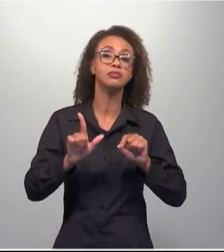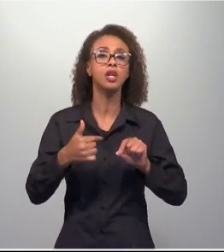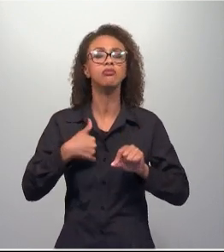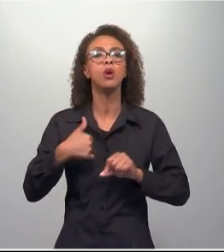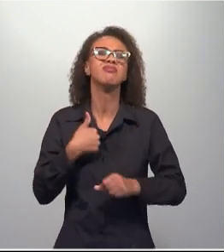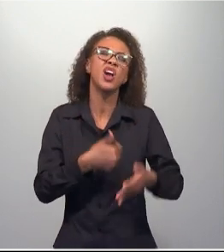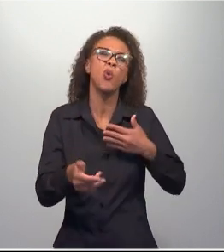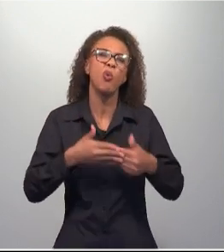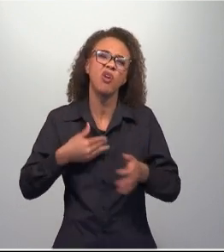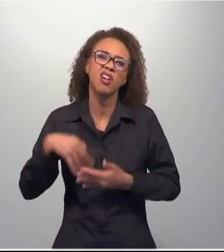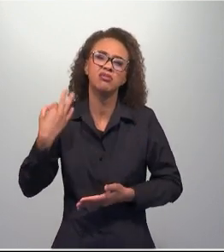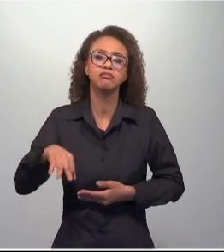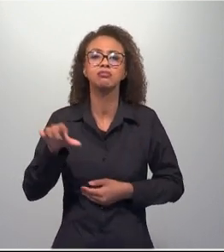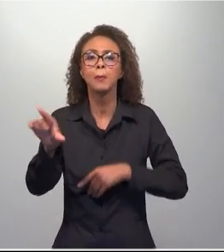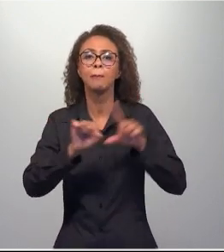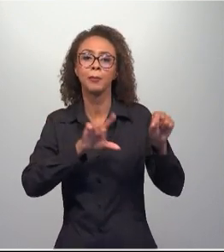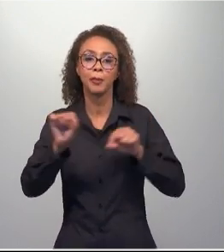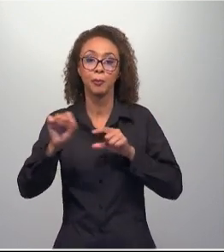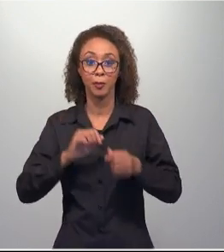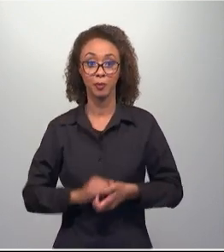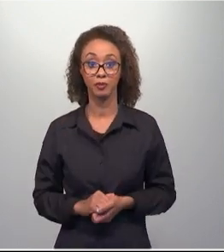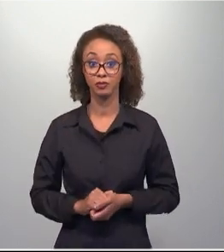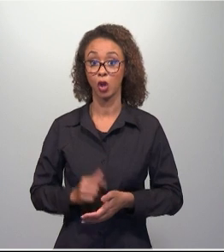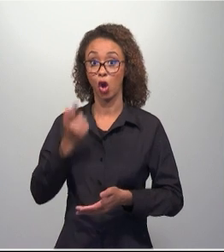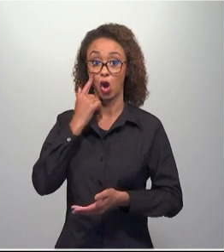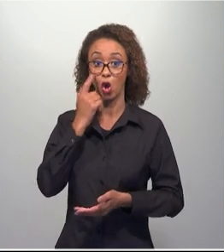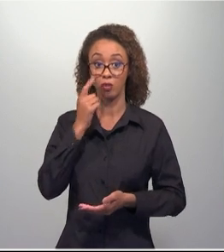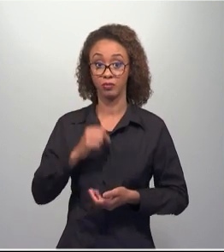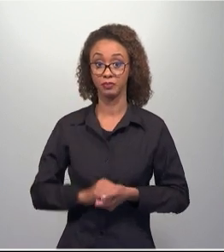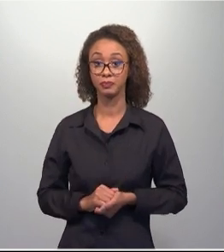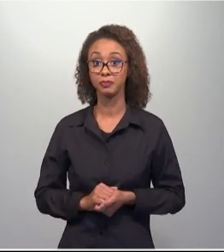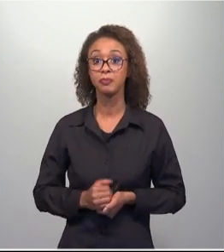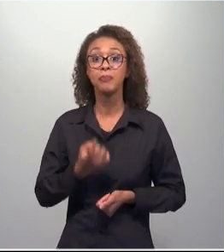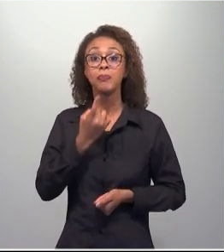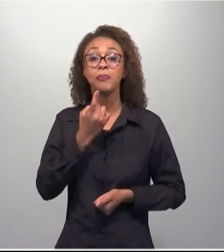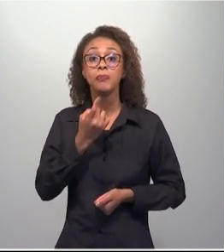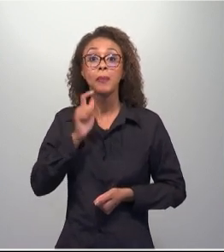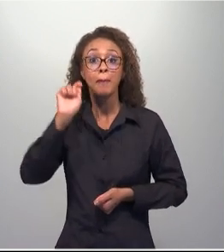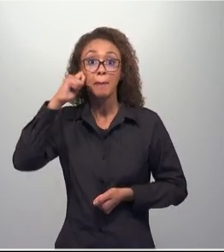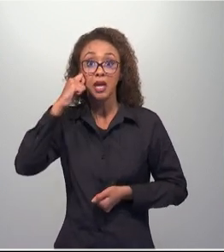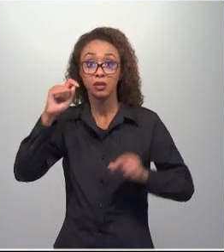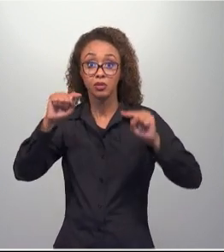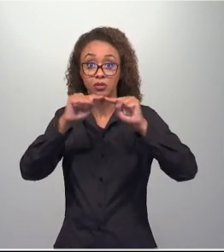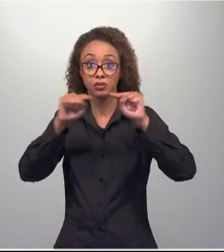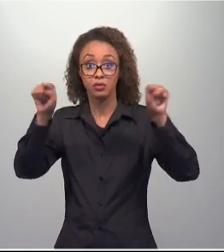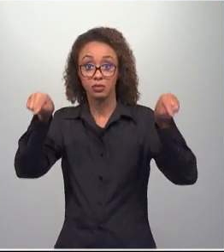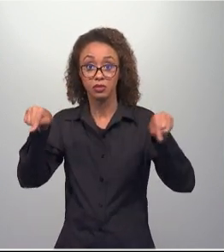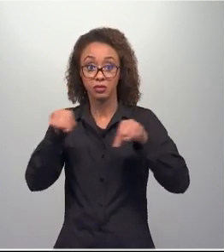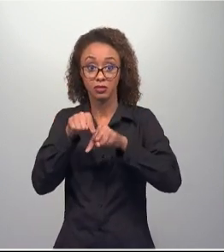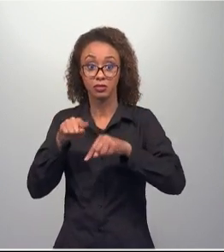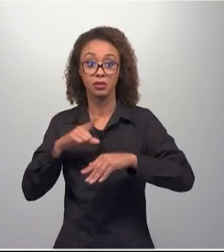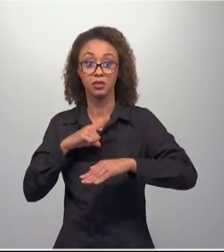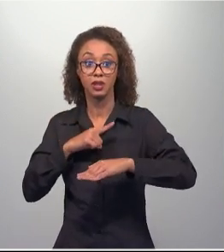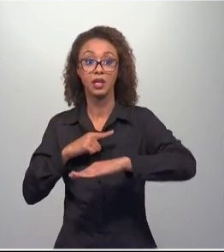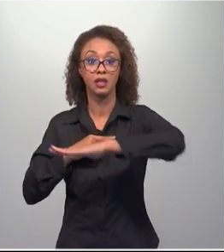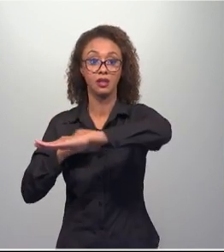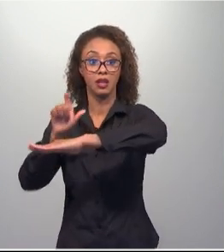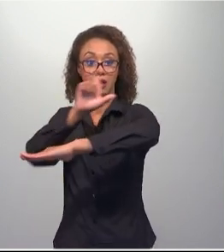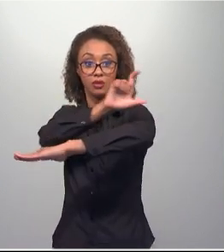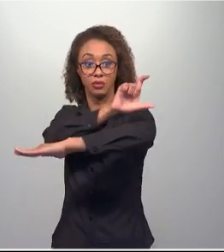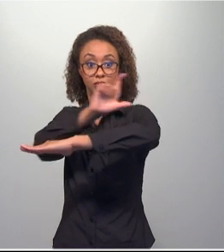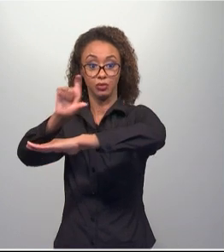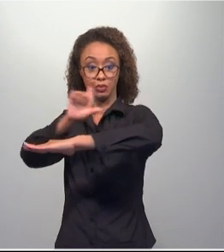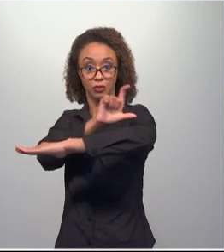ver este cara o segundo elemento da